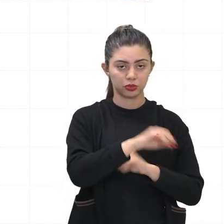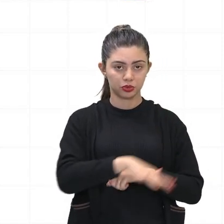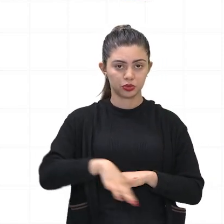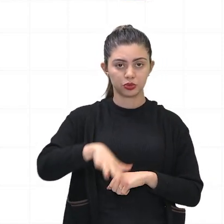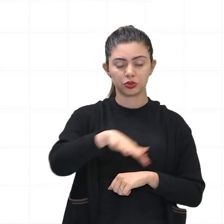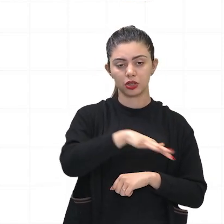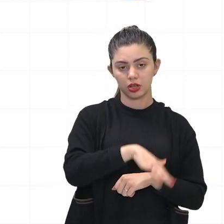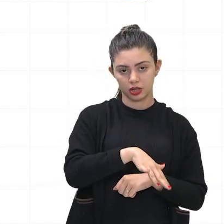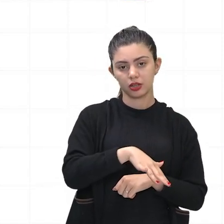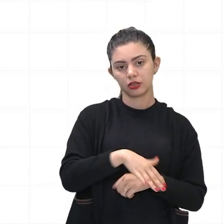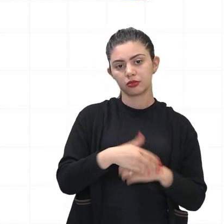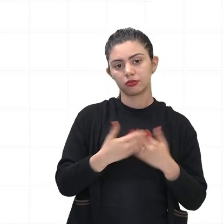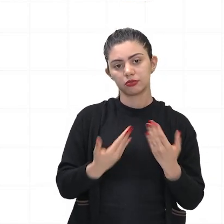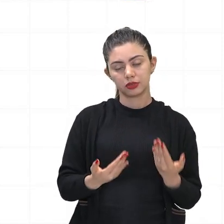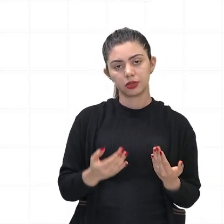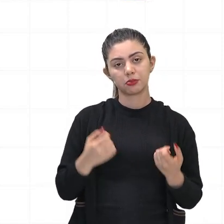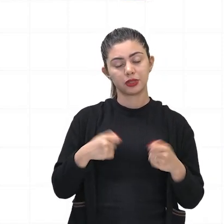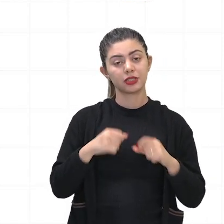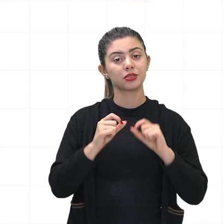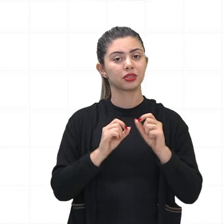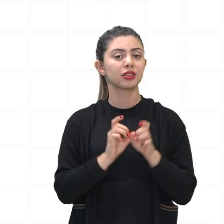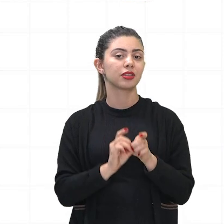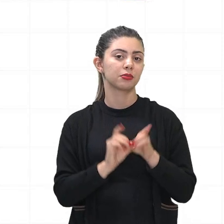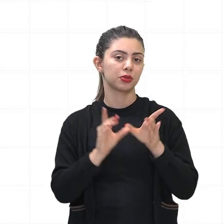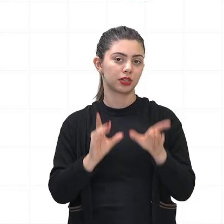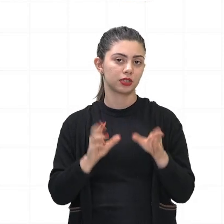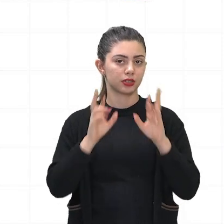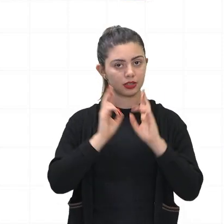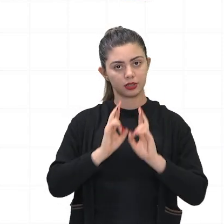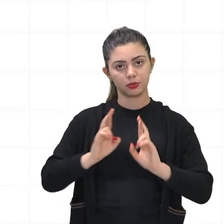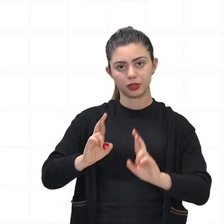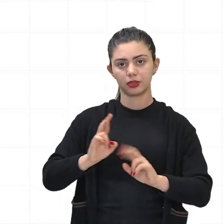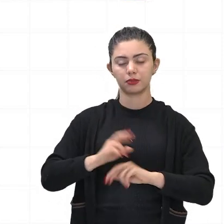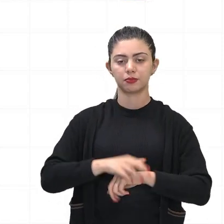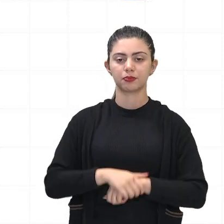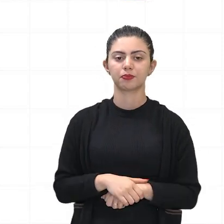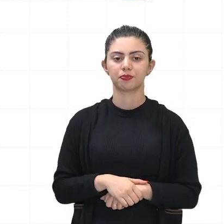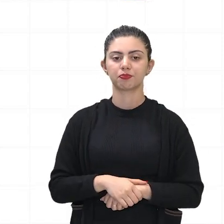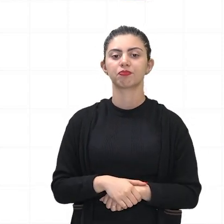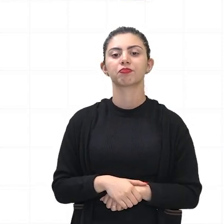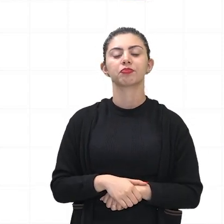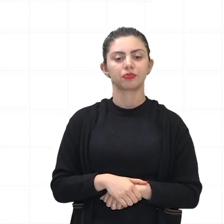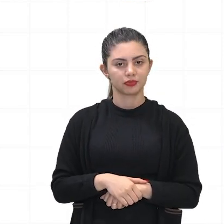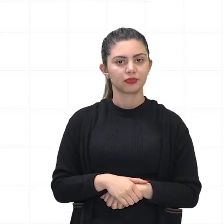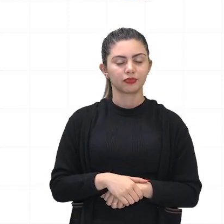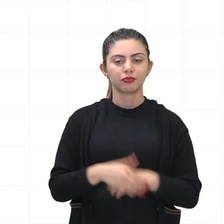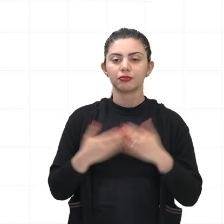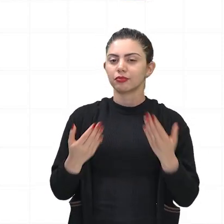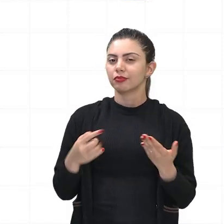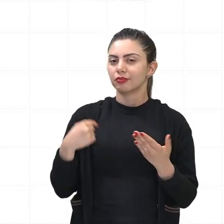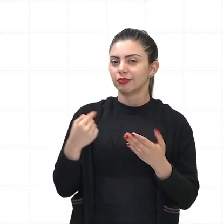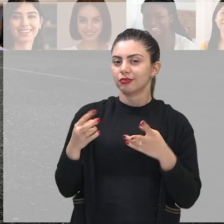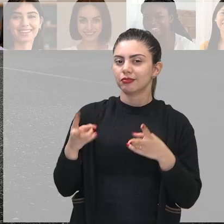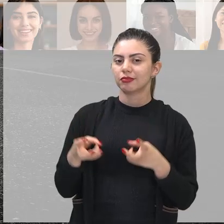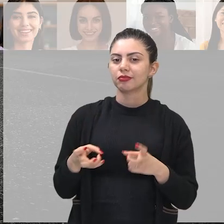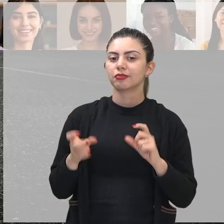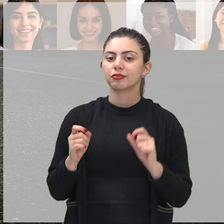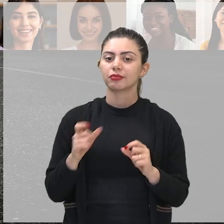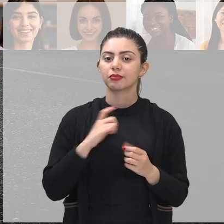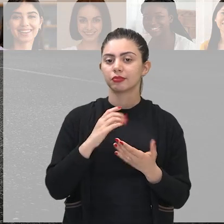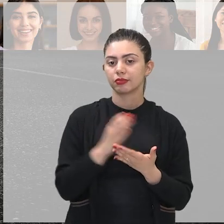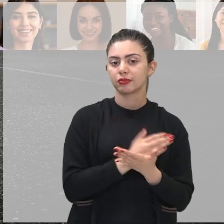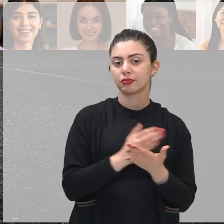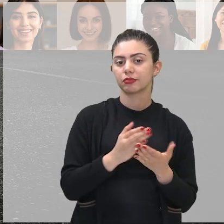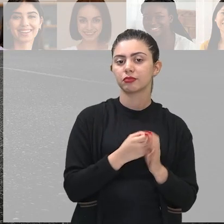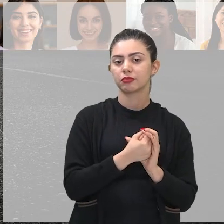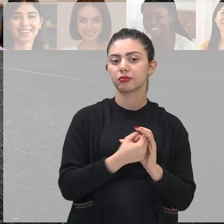mas um espaço público democrático. Tá? Então, vimos até agora alguns